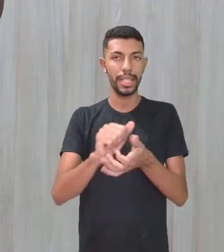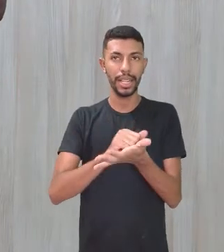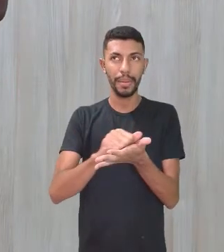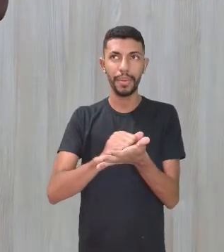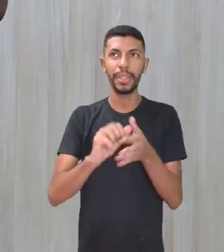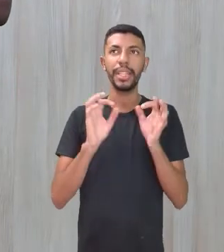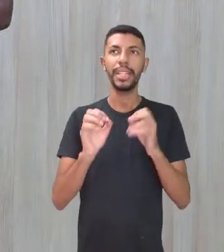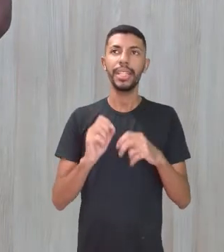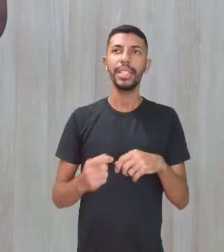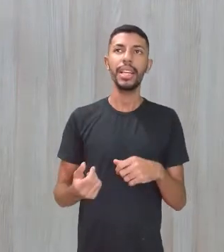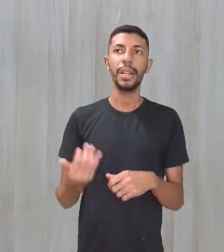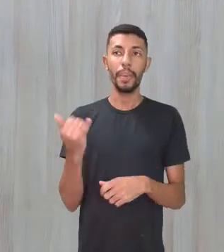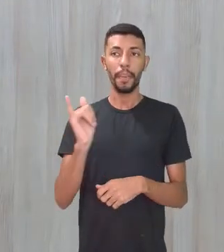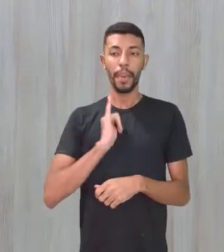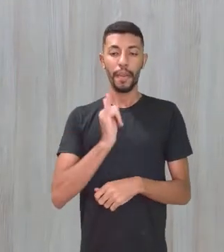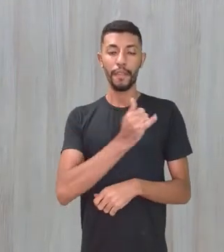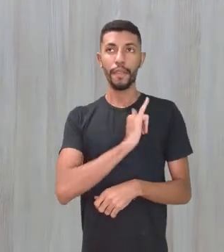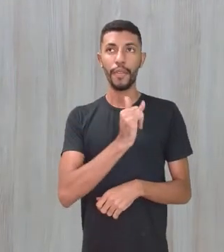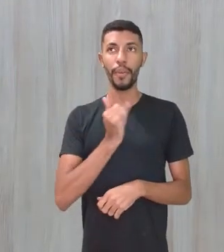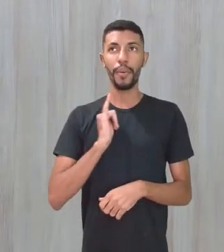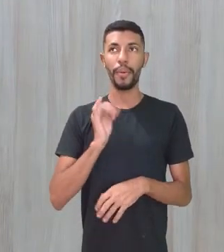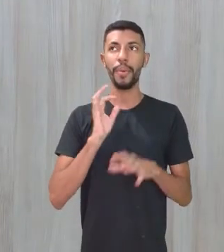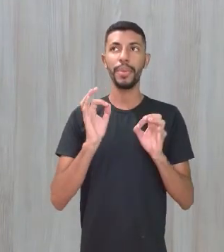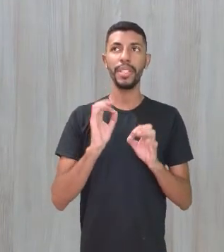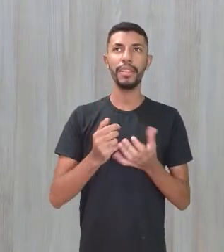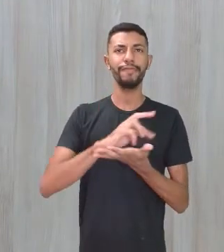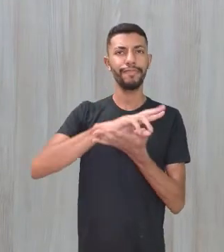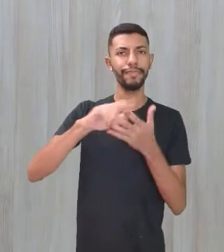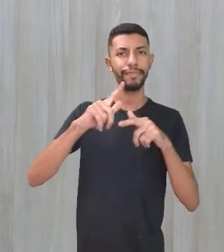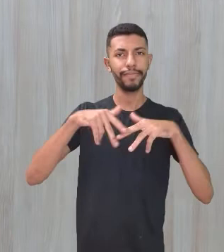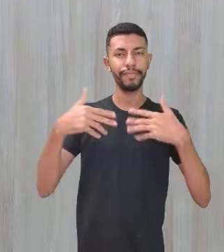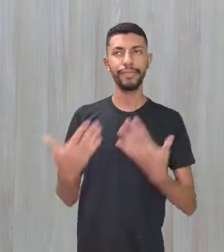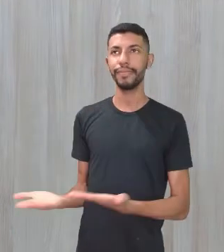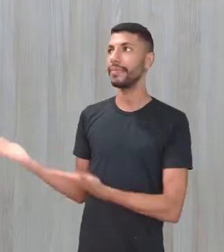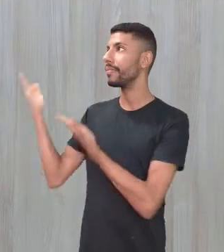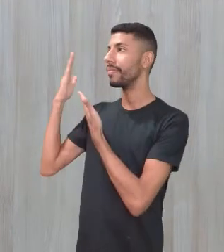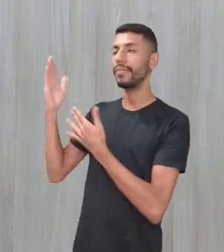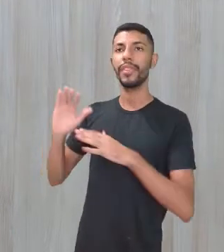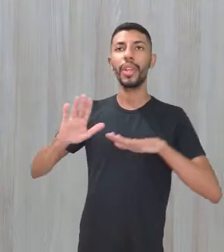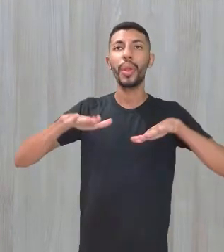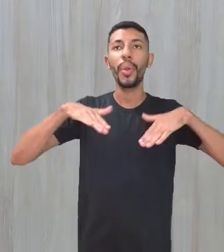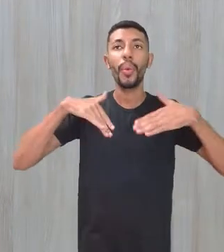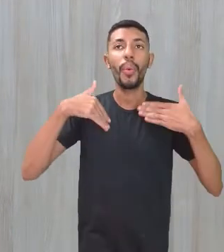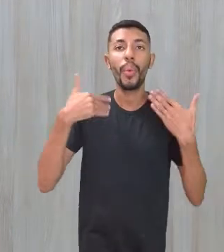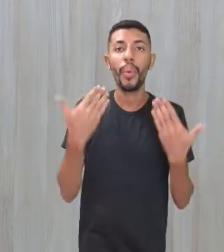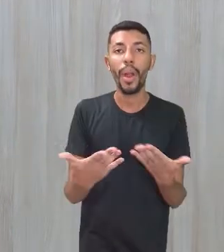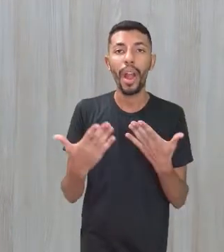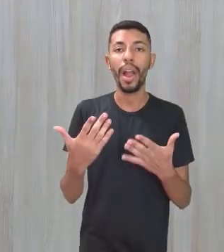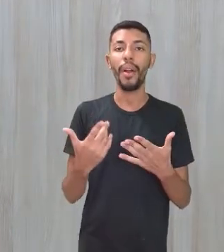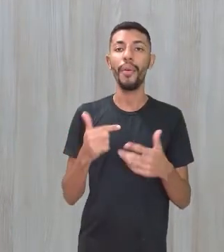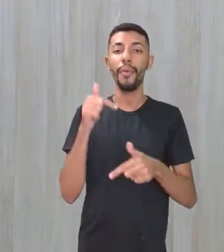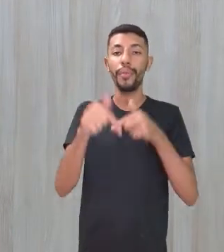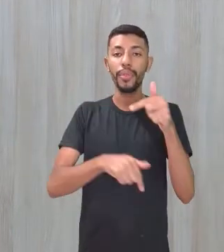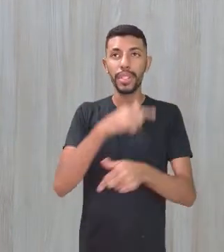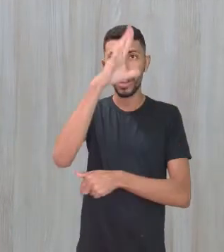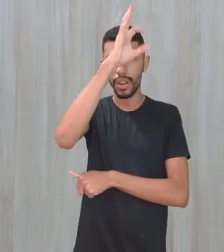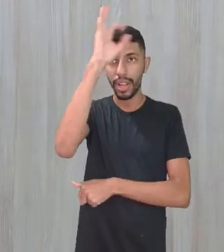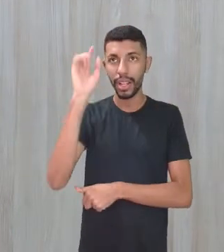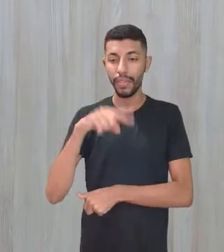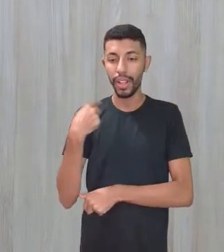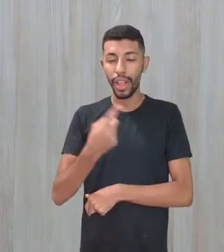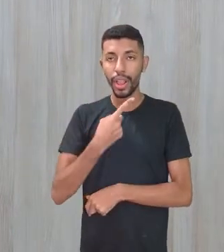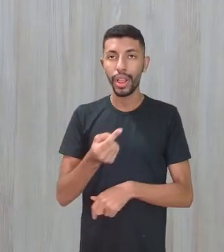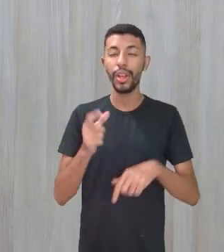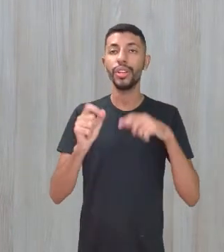perfume e o enxágue. Que funções cognitivas estamos trabalhando